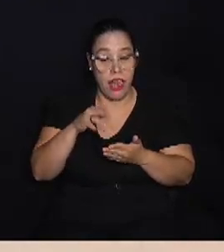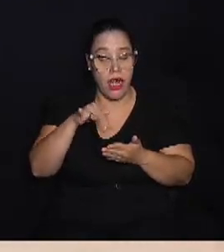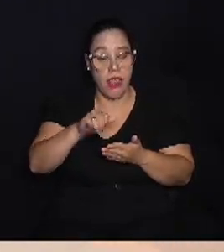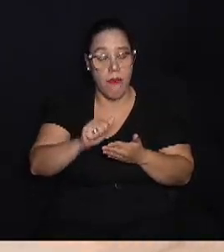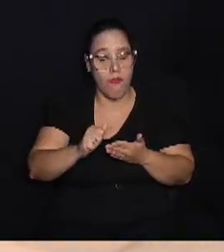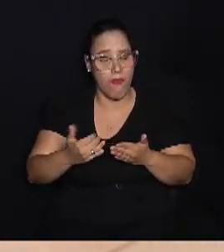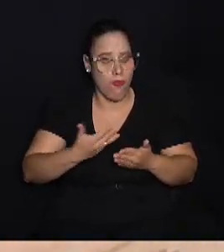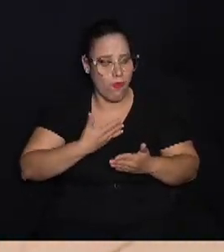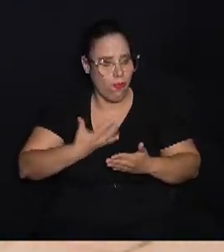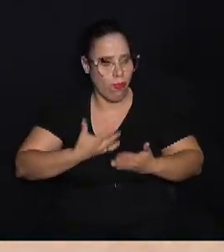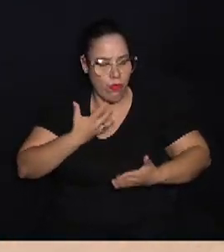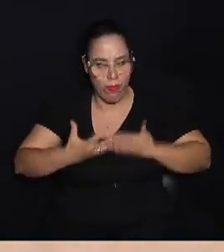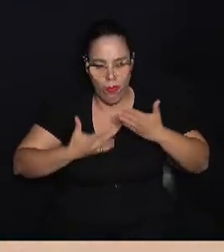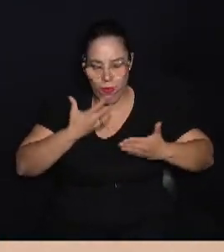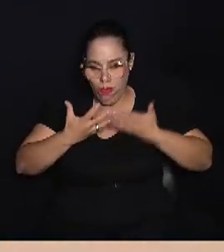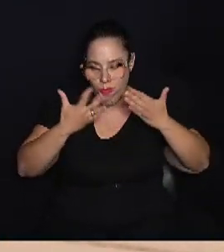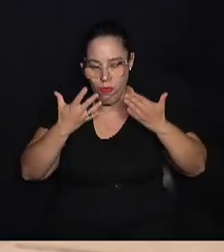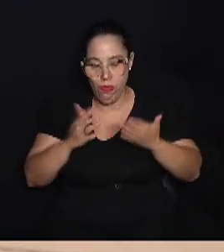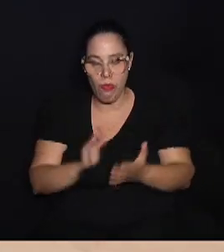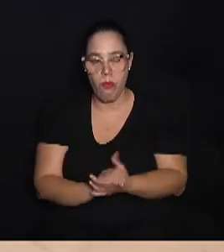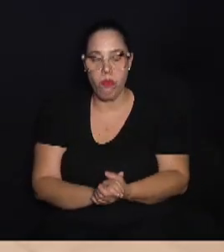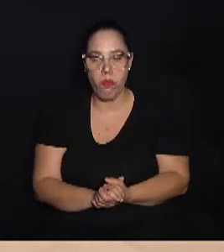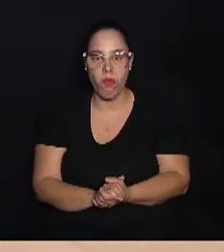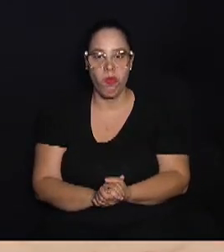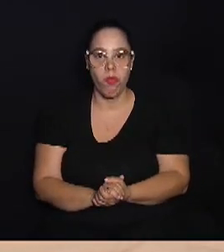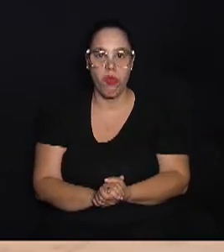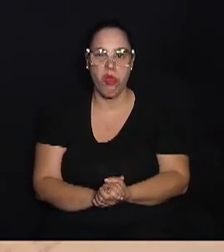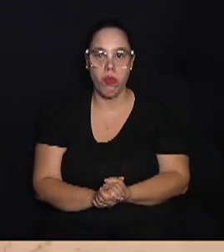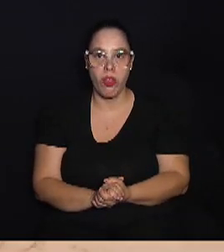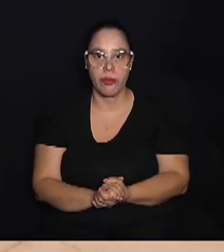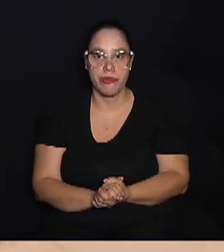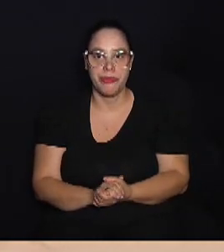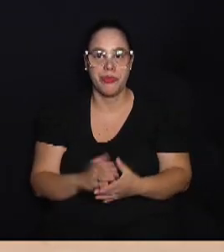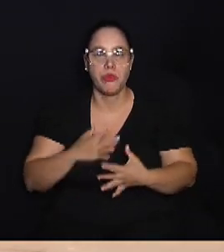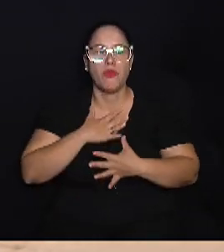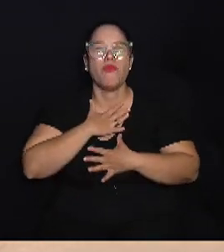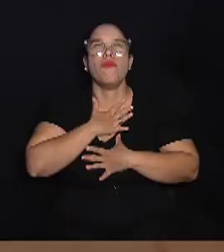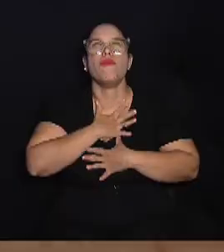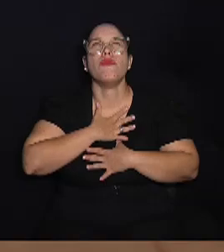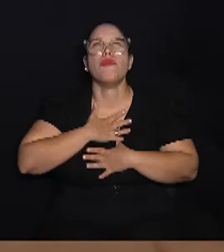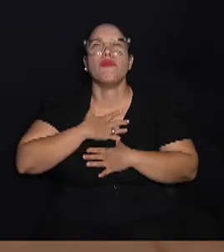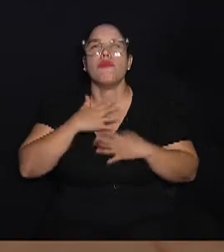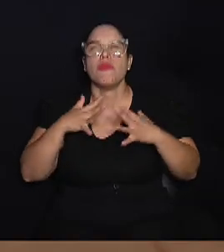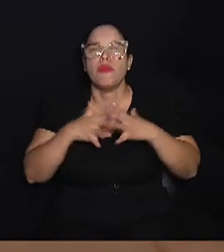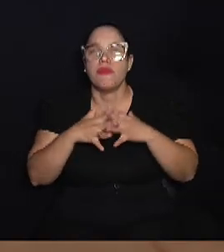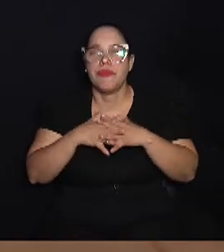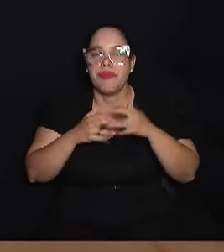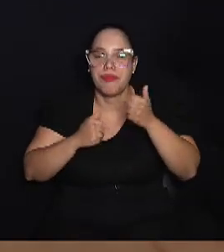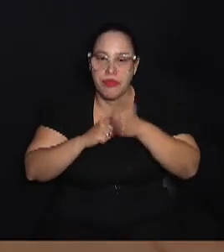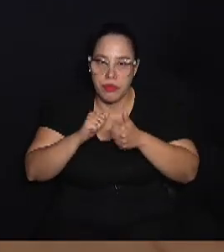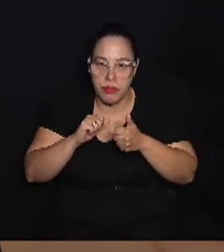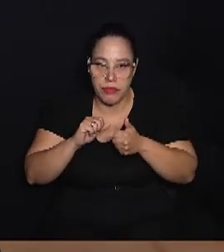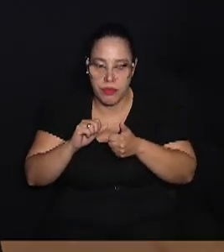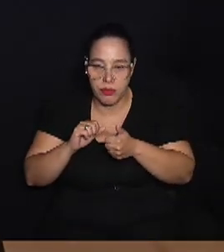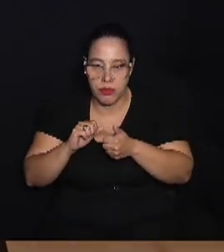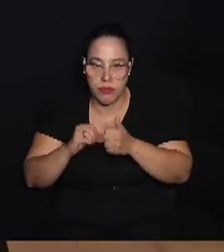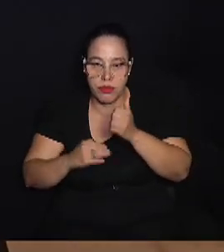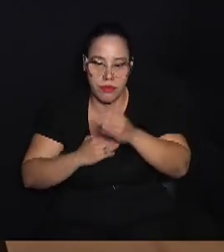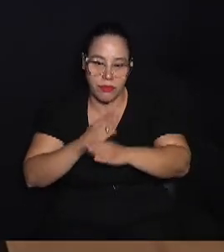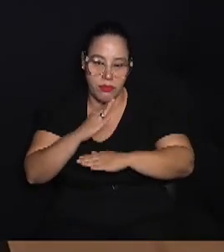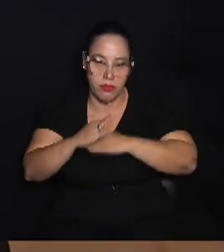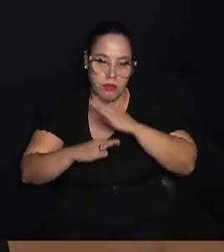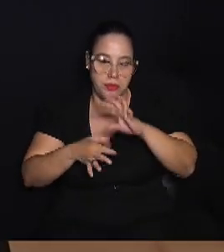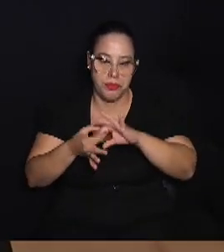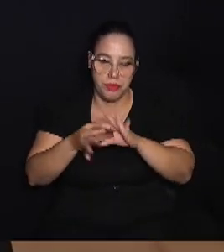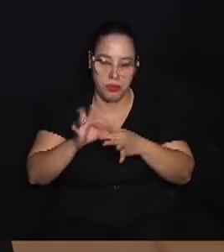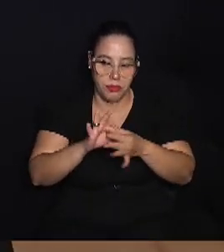corre assim a 1000 por hora, né? Cara, é prazeroso demais. O rugby hoje, praticar o esporte paralímpico hoje é um